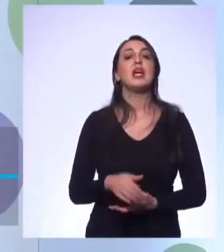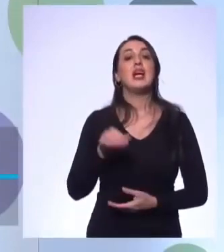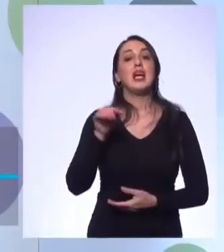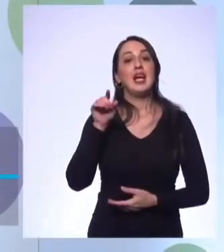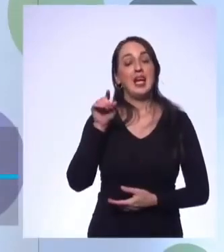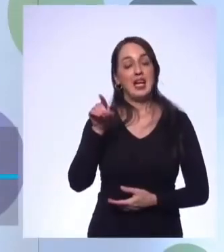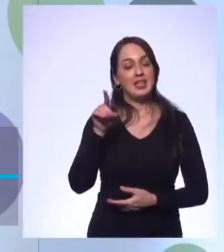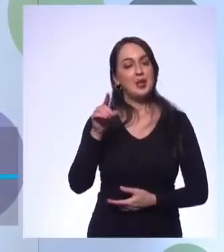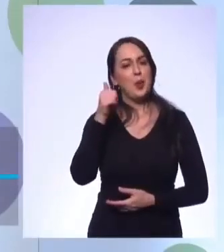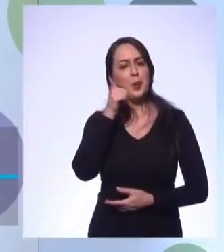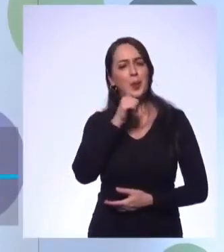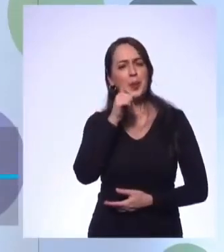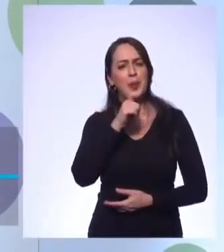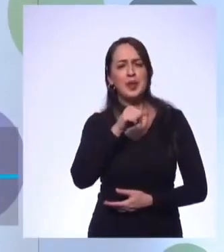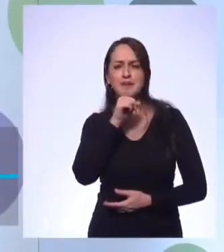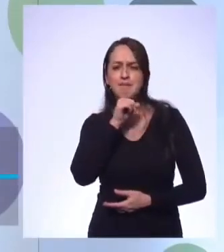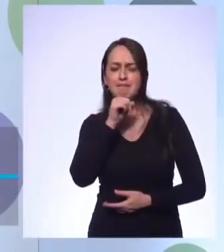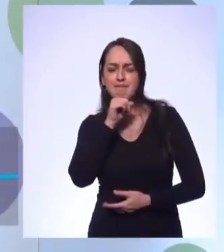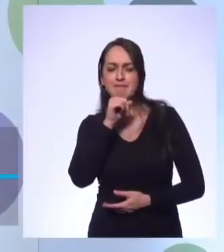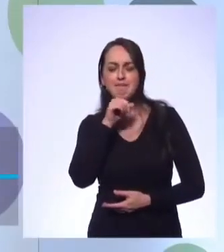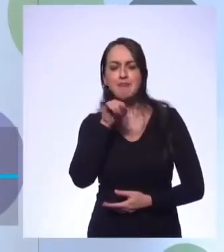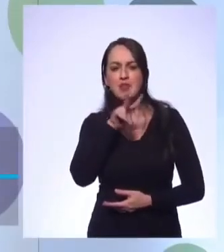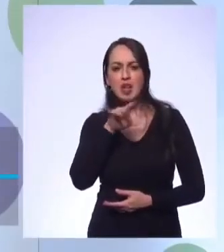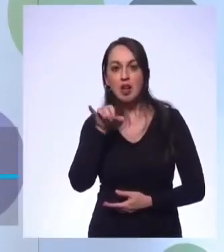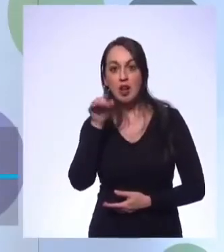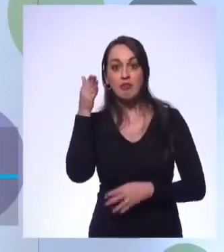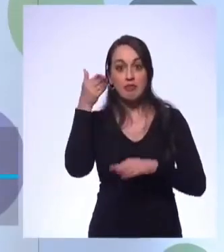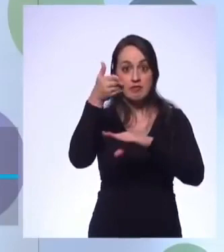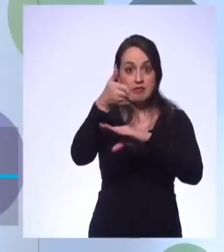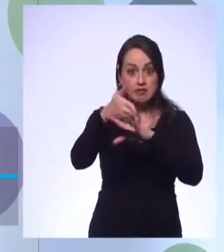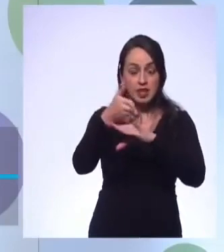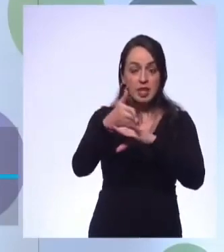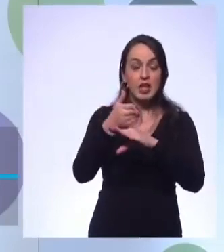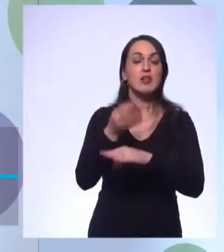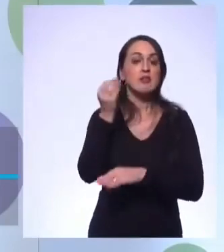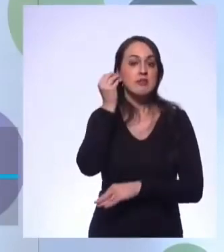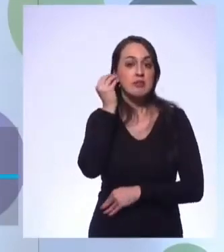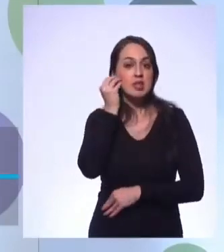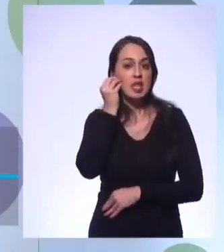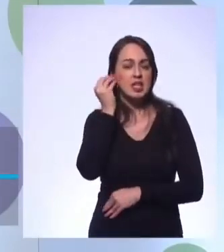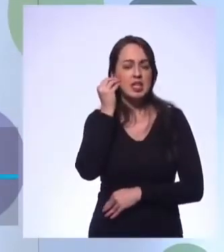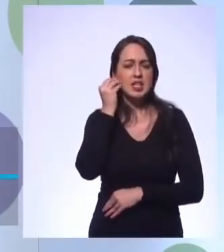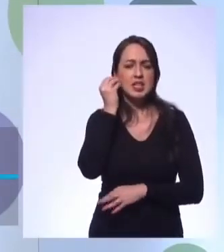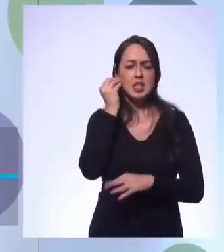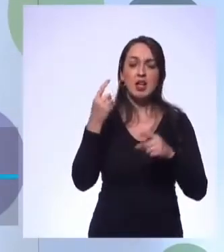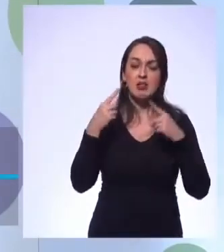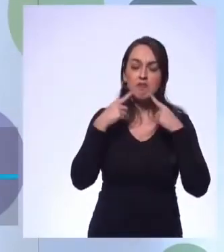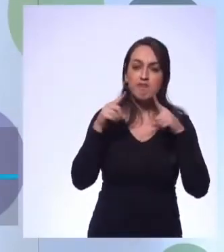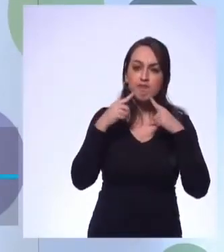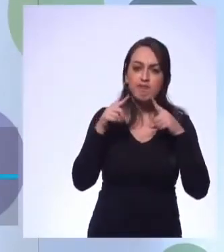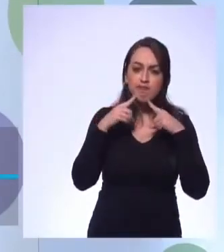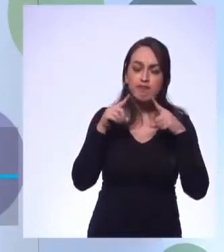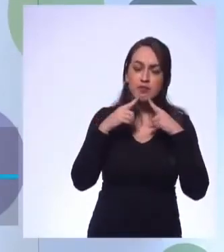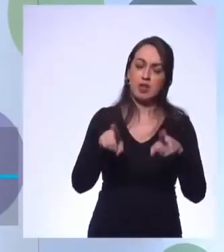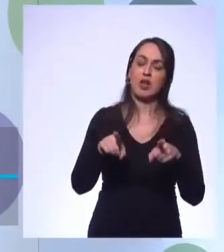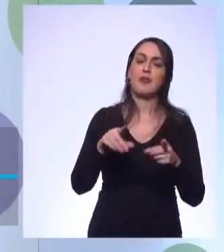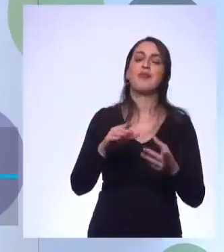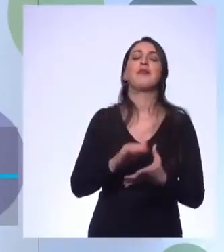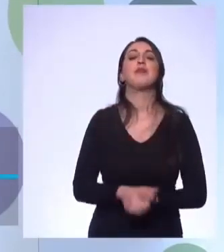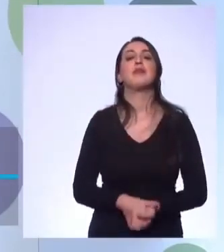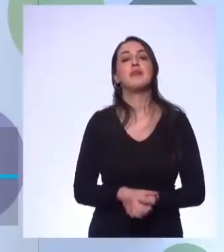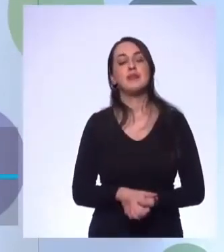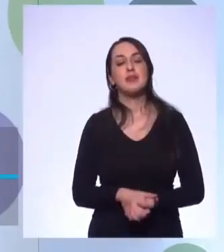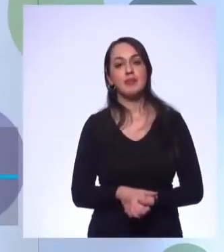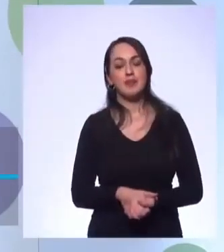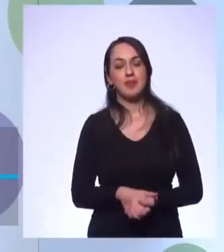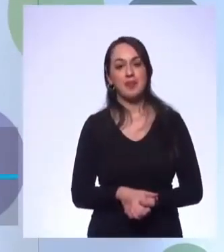essa senhora que ela vai lá tentar fazer foi gravado e jogado lá na internet. Eu tentei tanto pedir